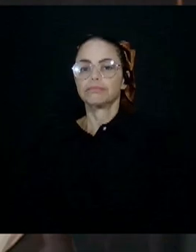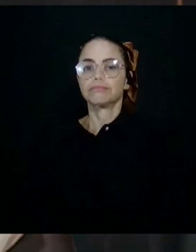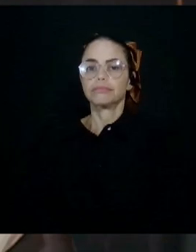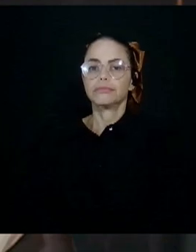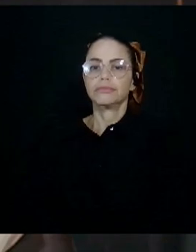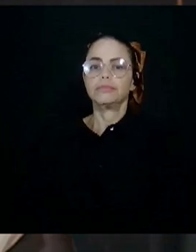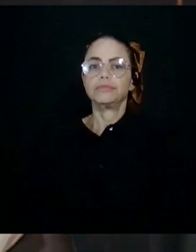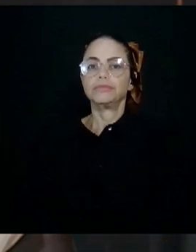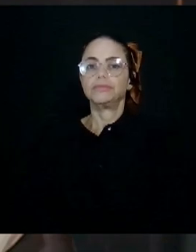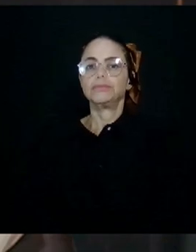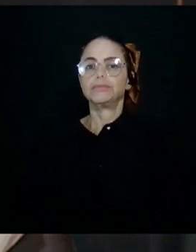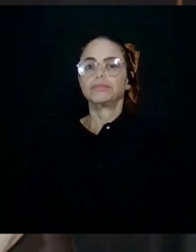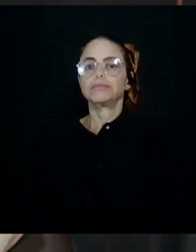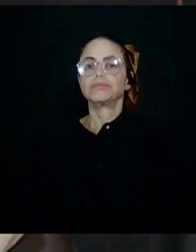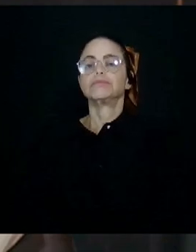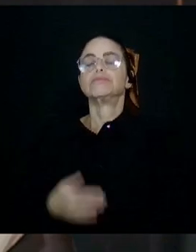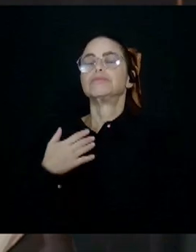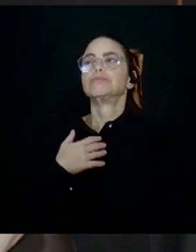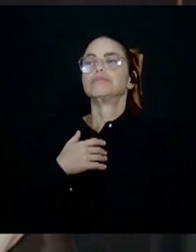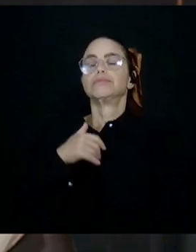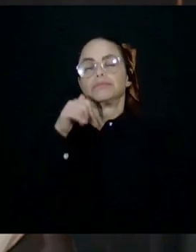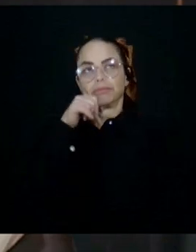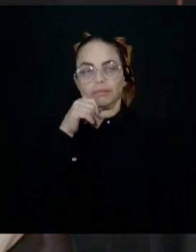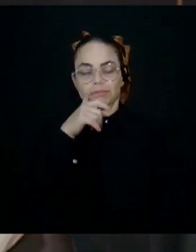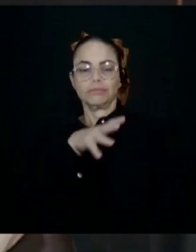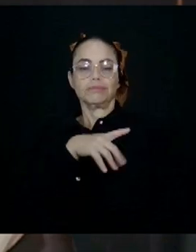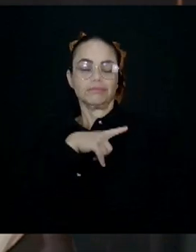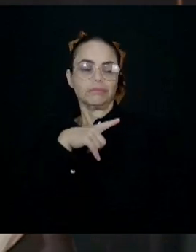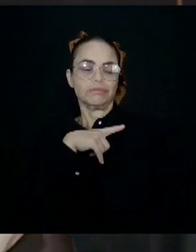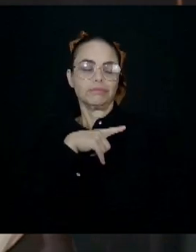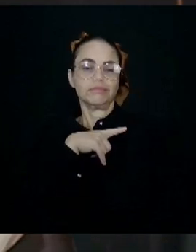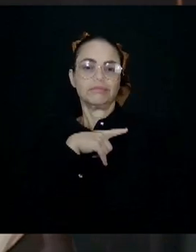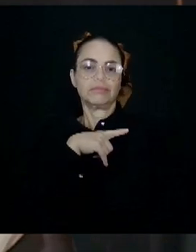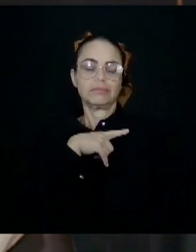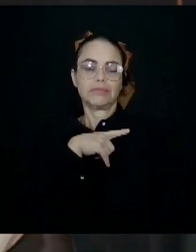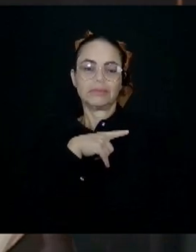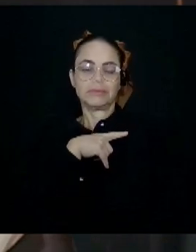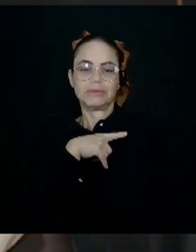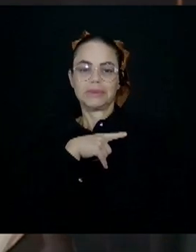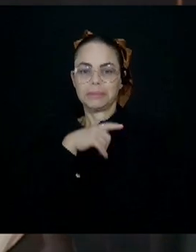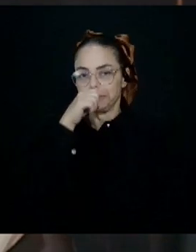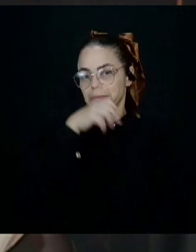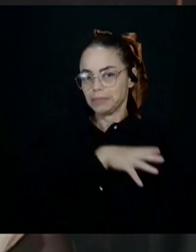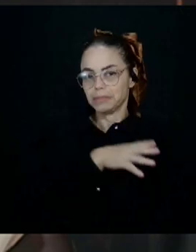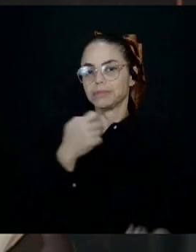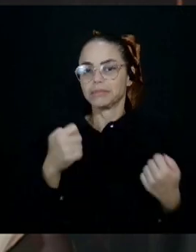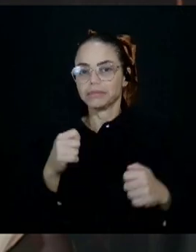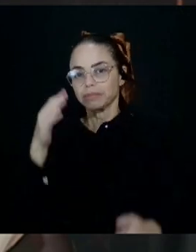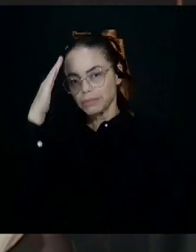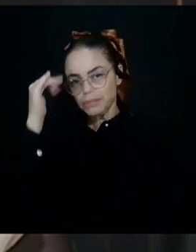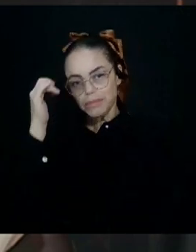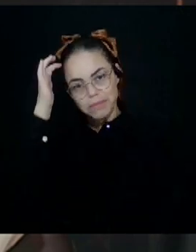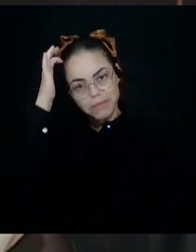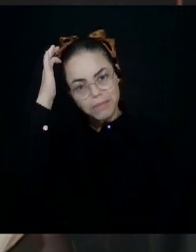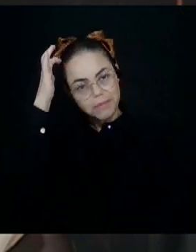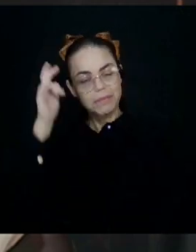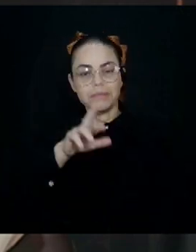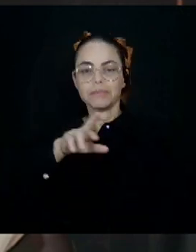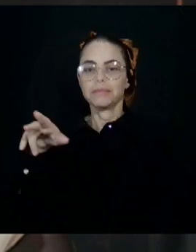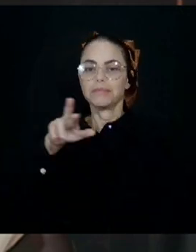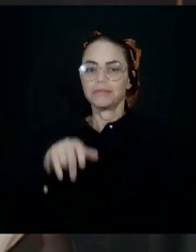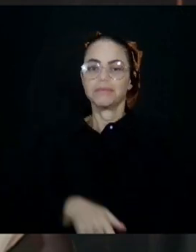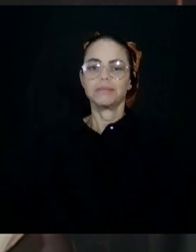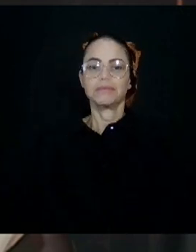ela estivesse sendo agressiva, né? Mas a gente precisa saber diferenciar a assertividade